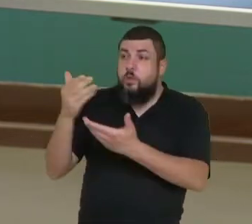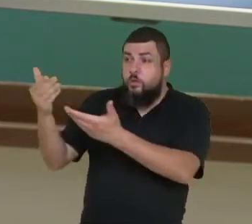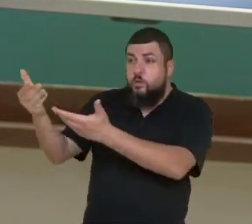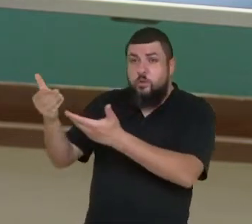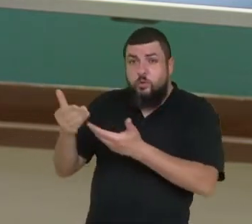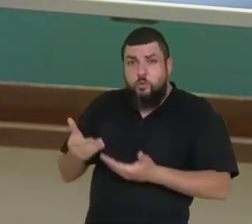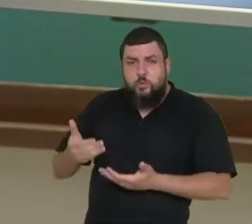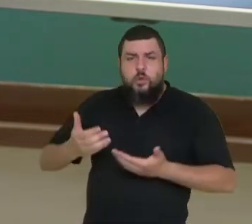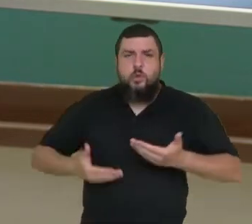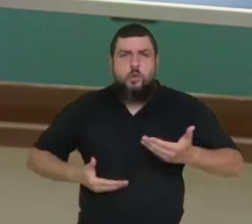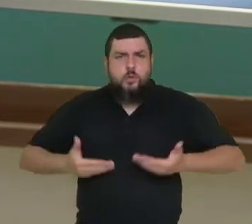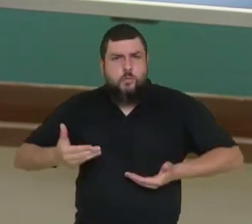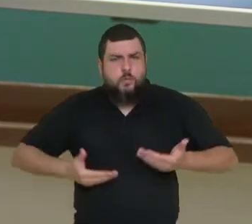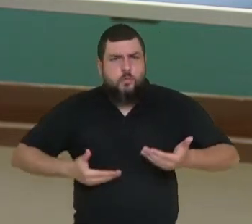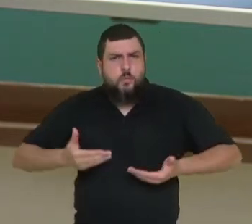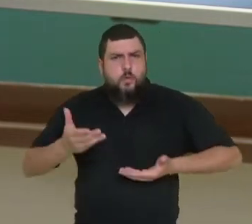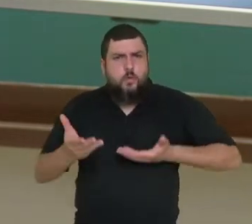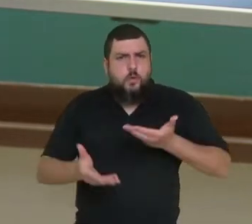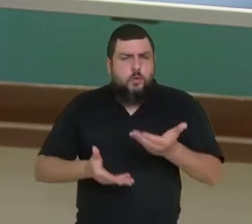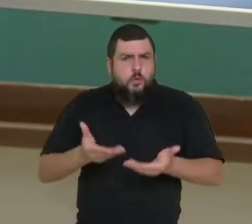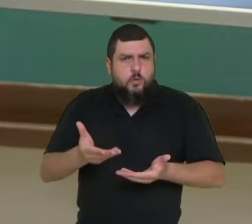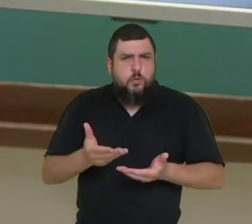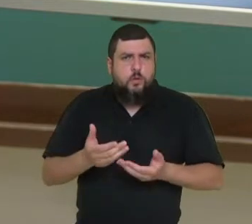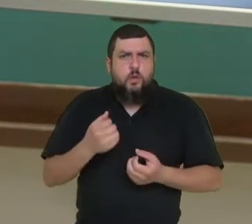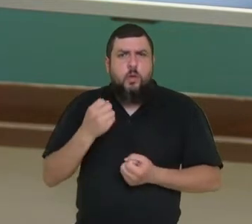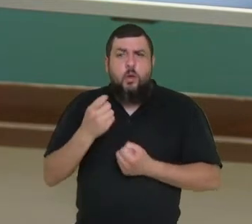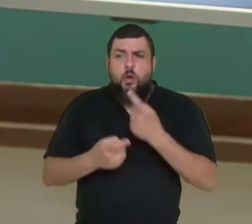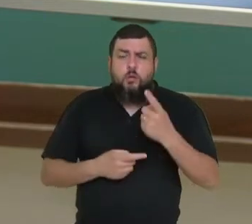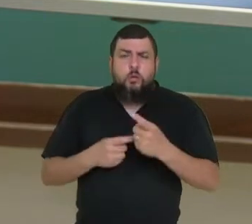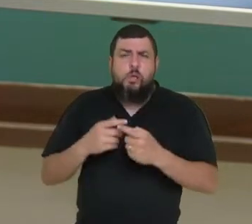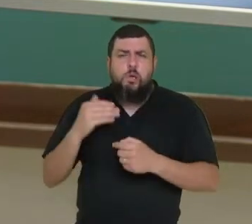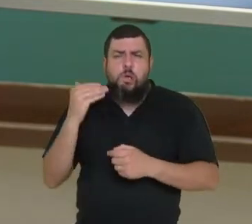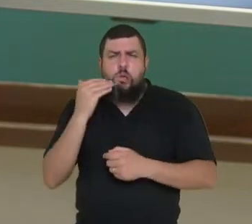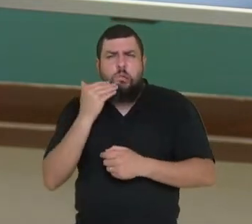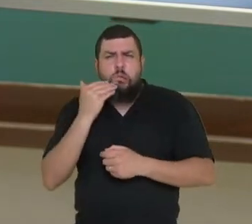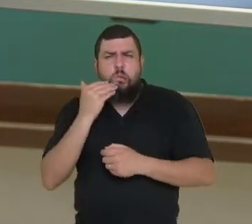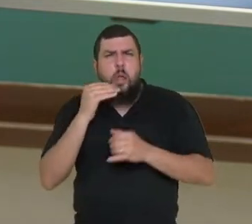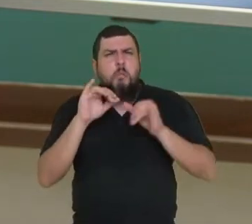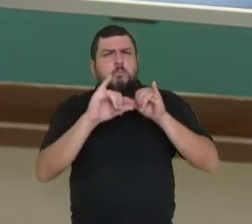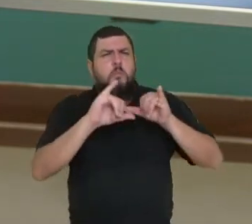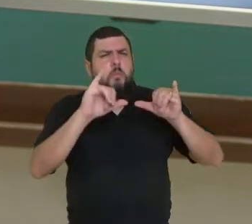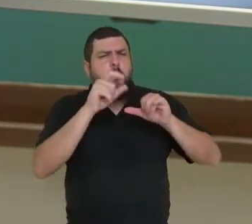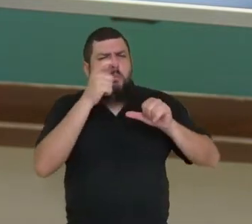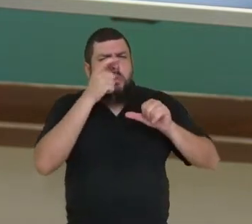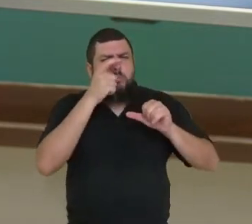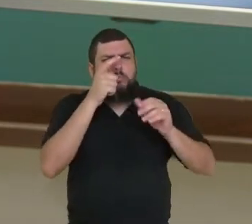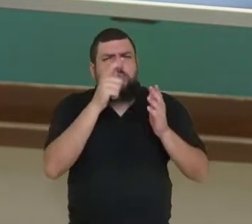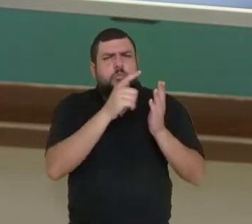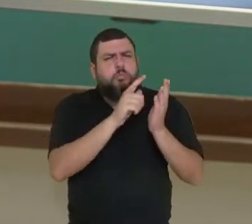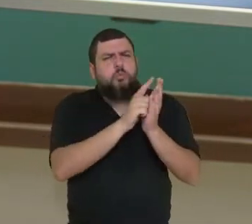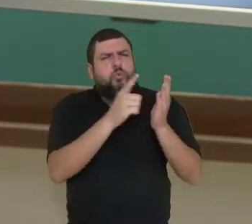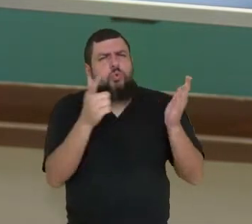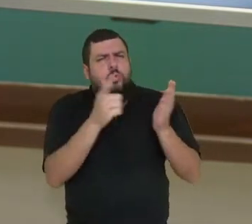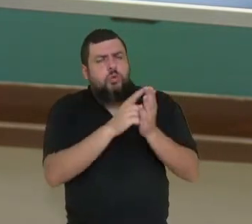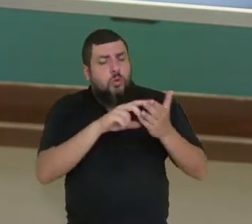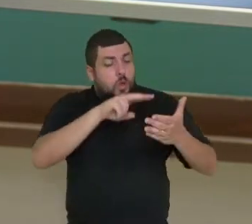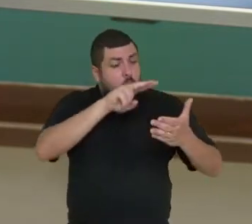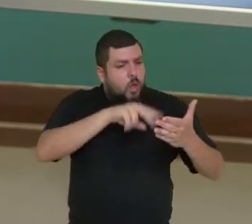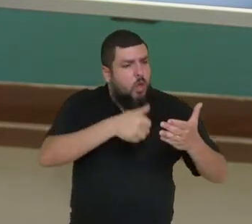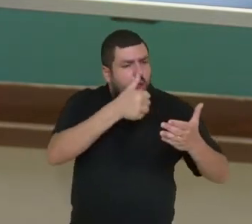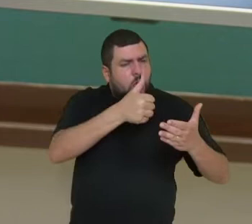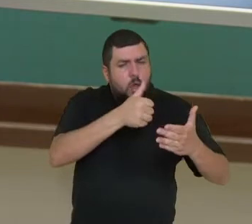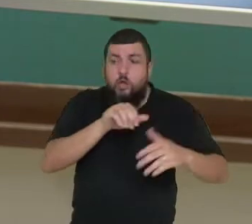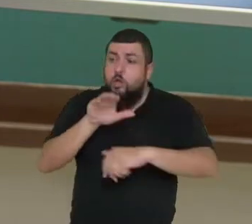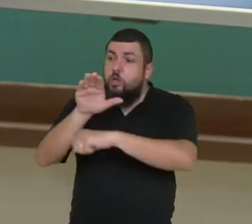esses serviços às vezes não condizem com o que foi disseminado nas propagandas, nos textos publicitários. Temos o direito também